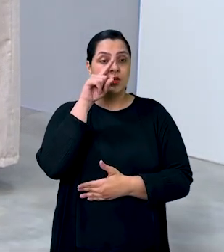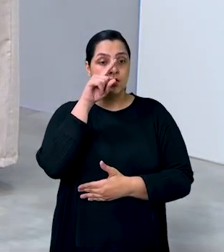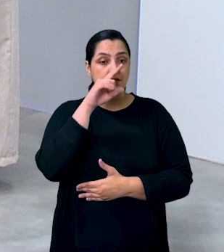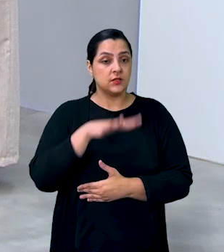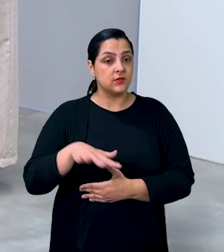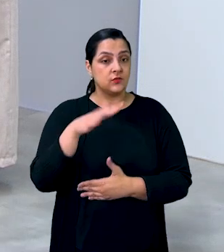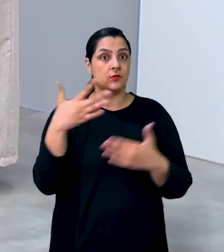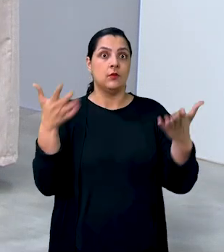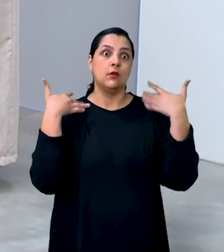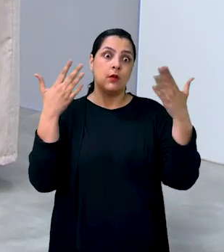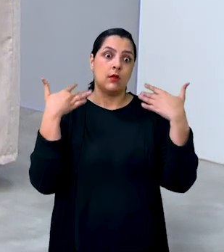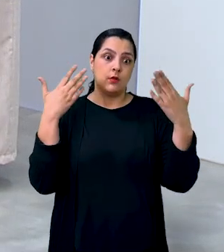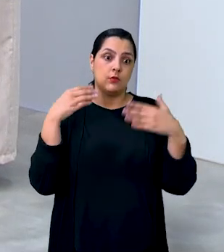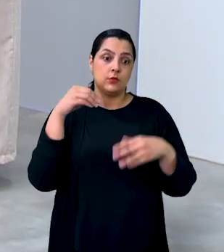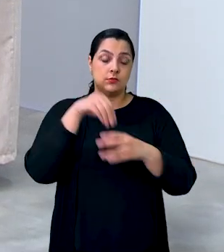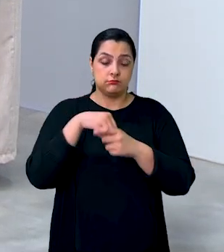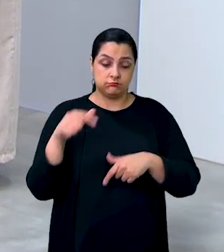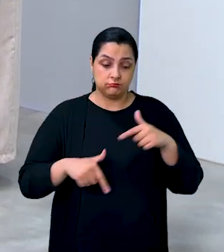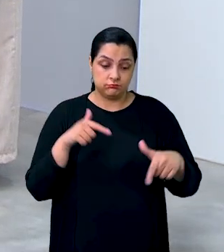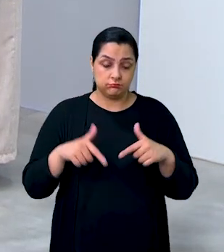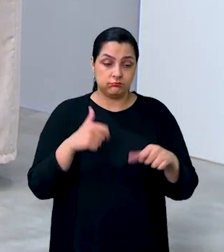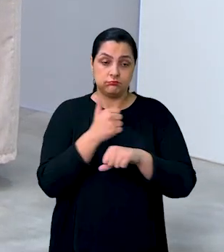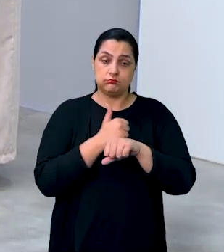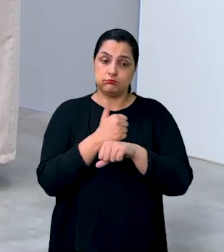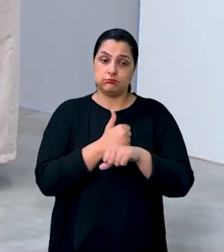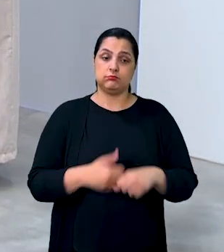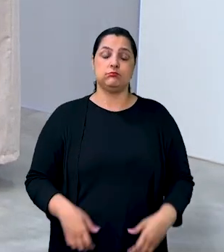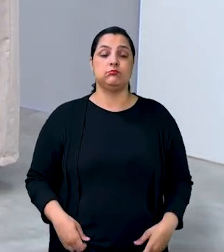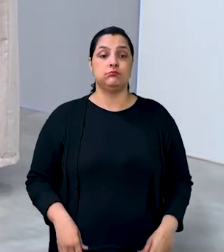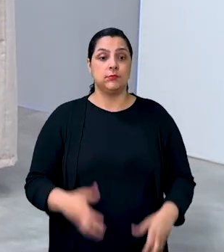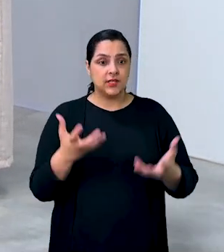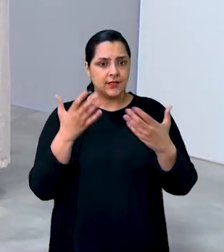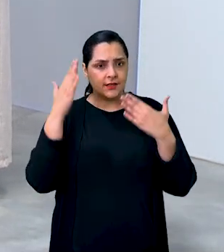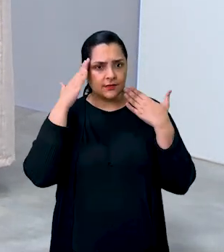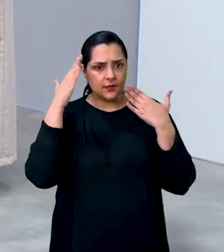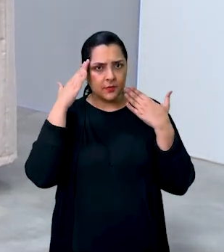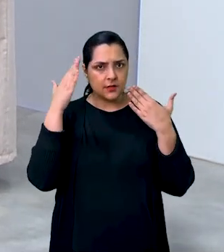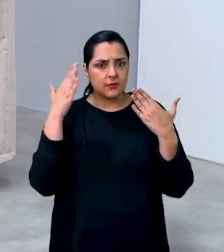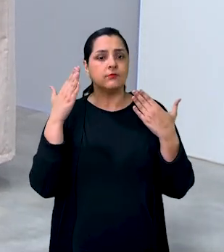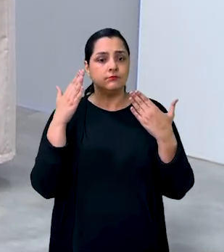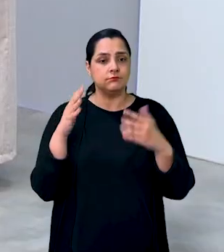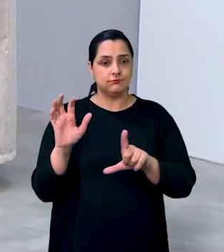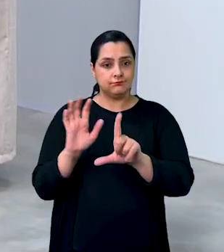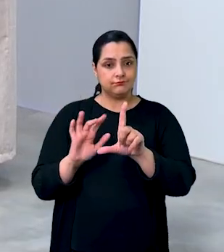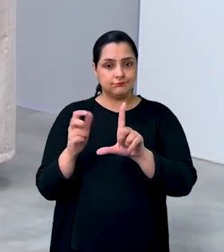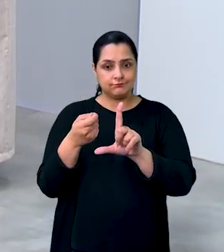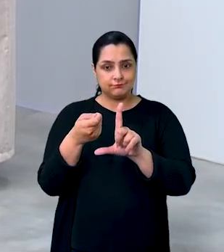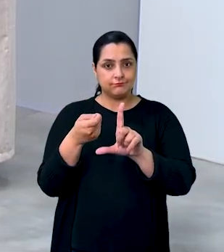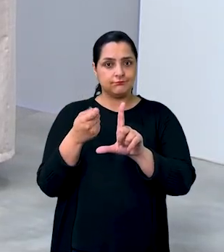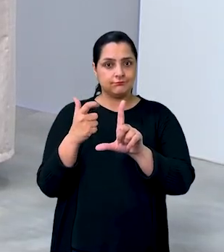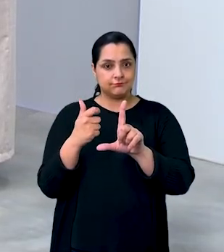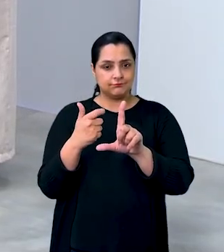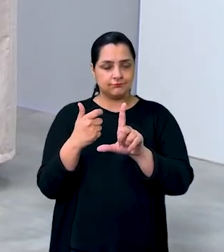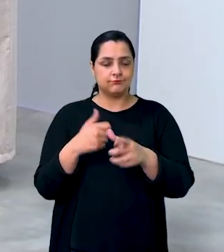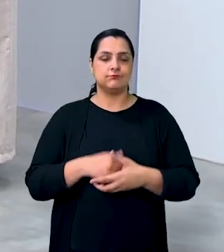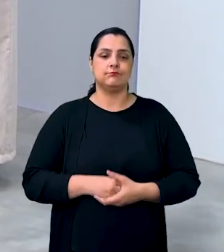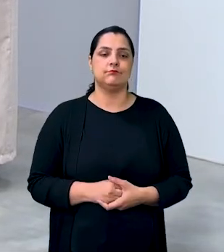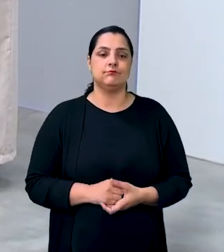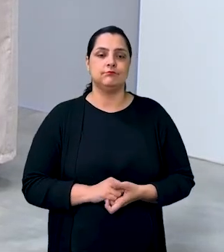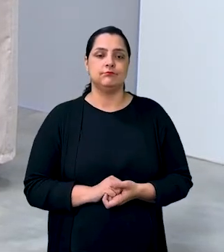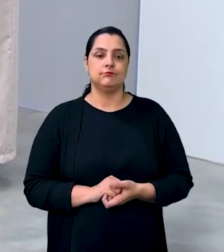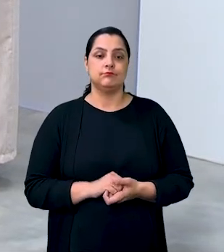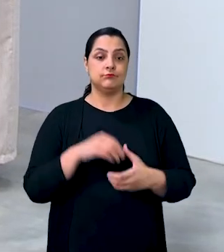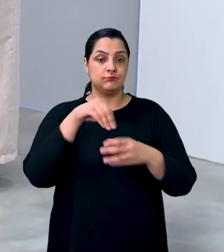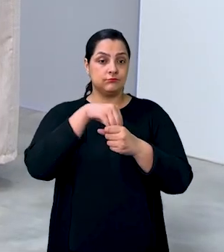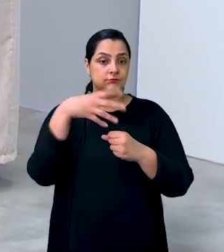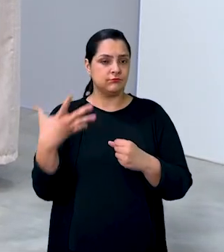riscos relacionados ao calor no desempenho de atividades profissionais. Para acessar, é só apontar a câmera do celular para o QR Code que aparece na